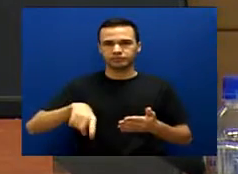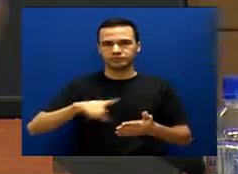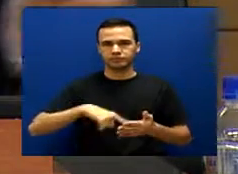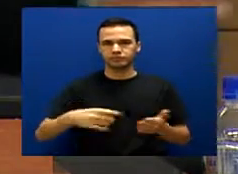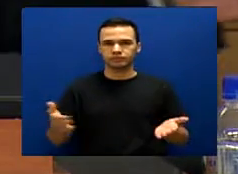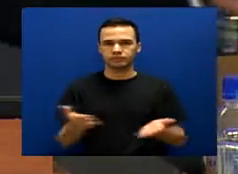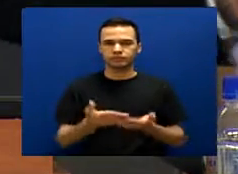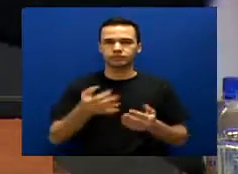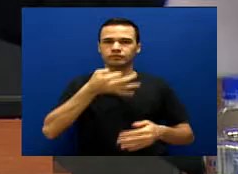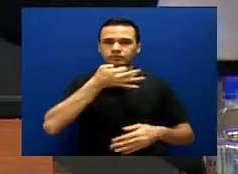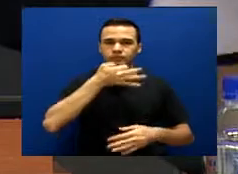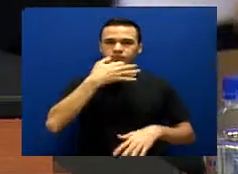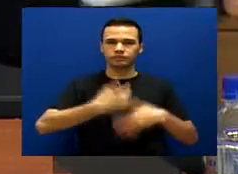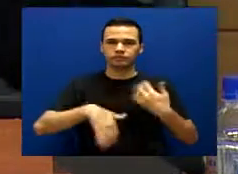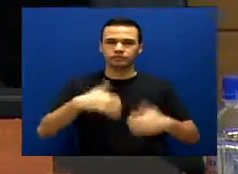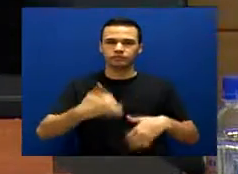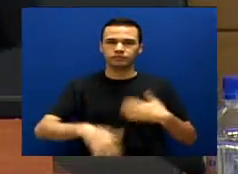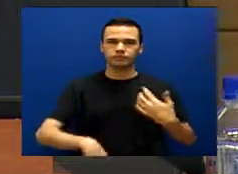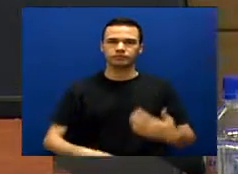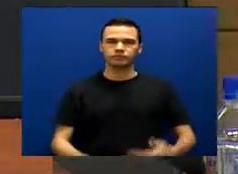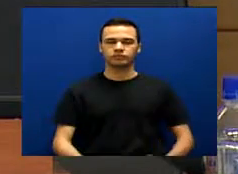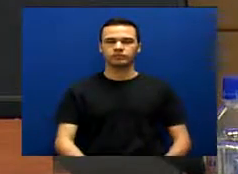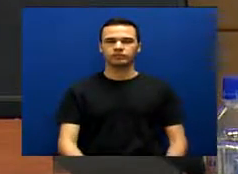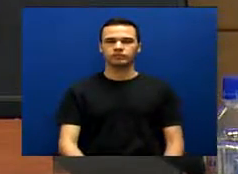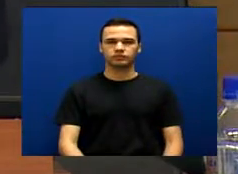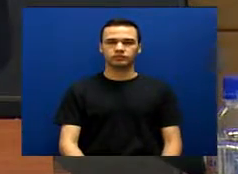aos requerimentos verbais, senhor secretário.